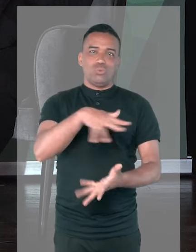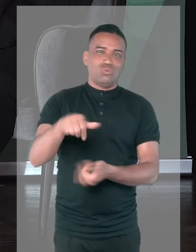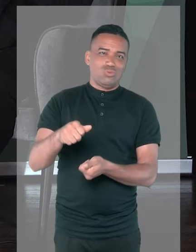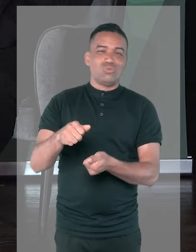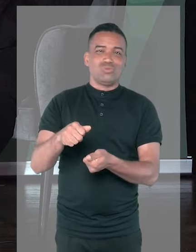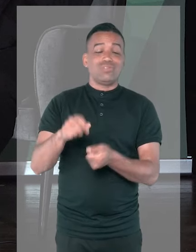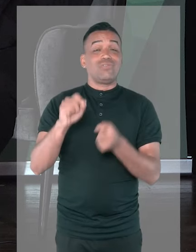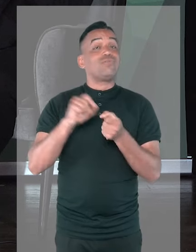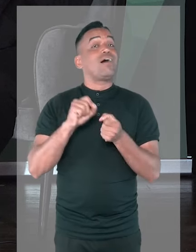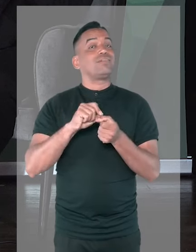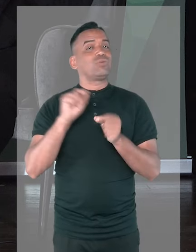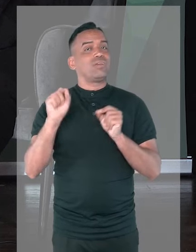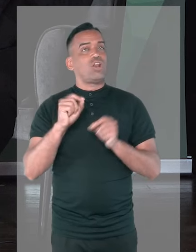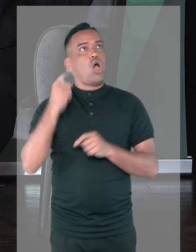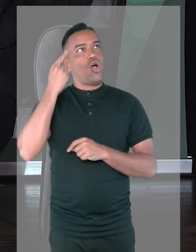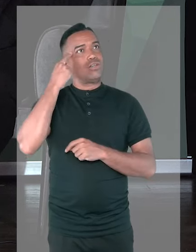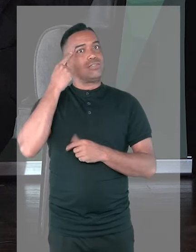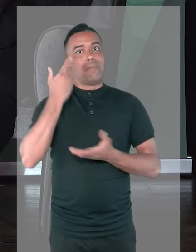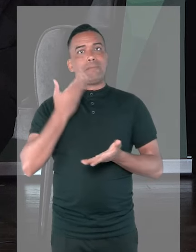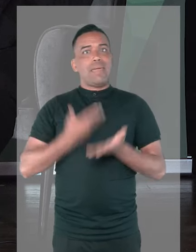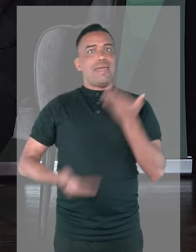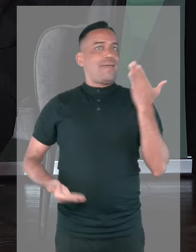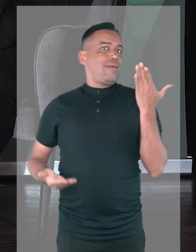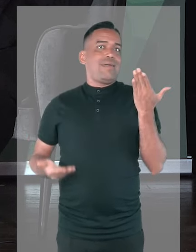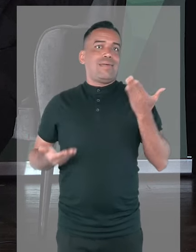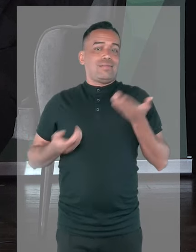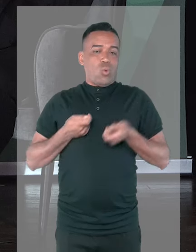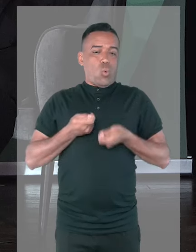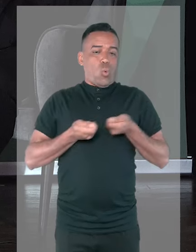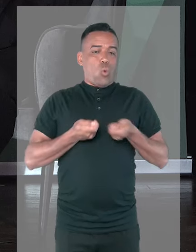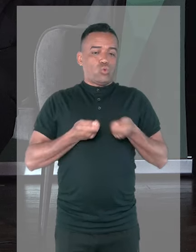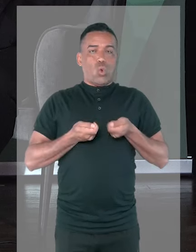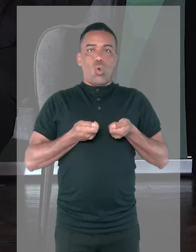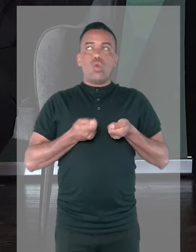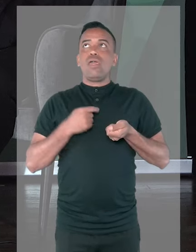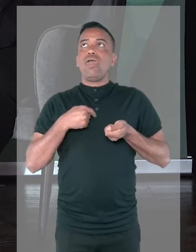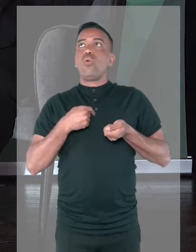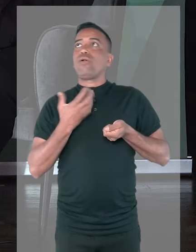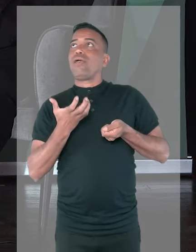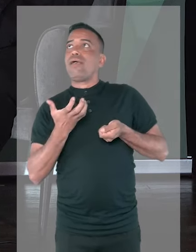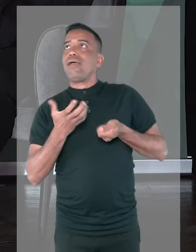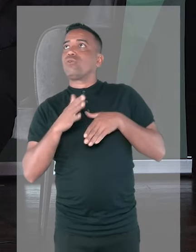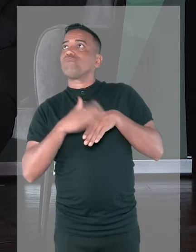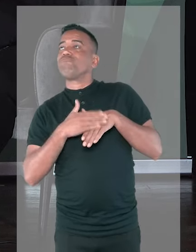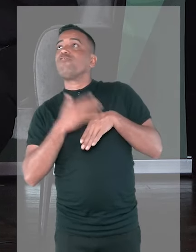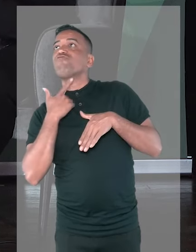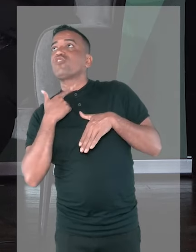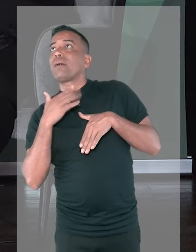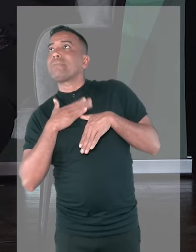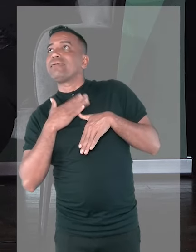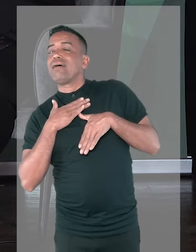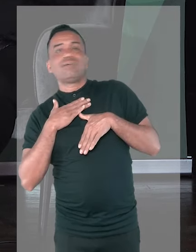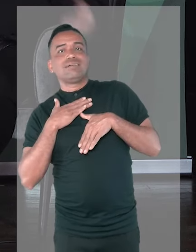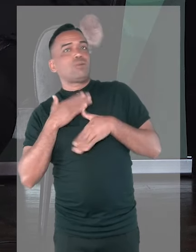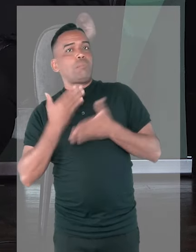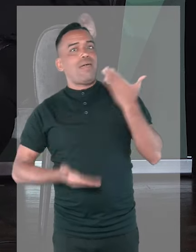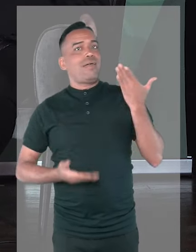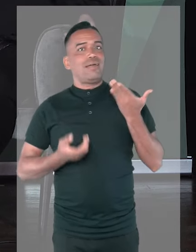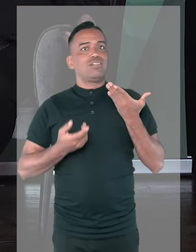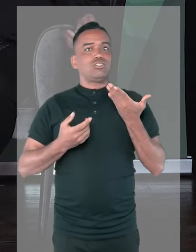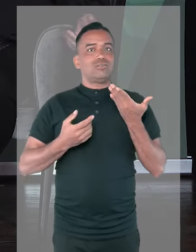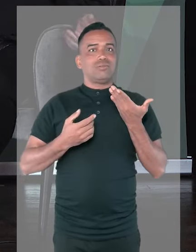vez menos a gente perca menos o controle sobre nossas vontades e os nossos desejos. E isso nos torna